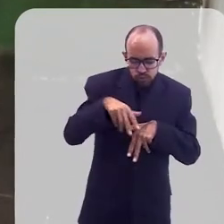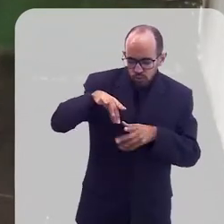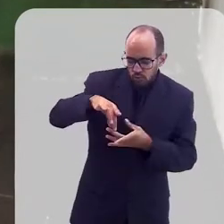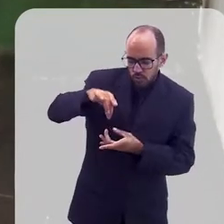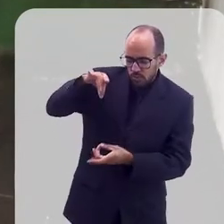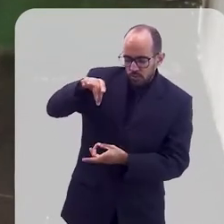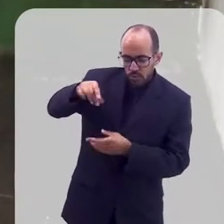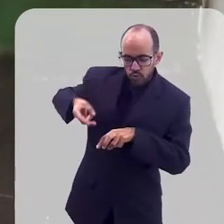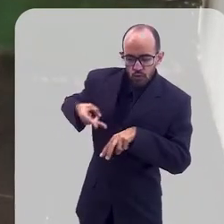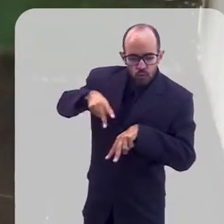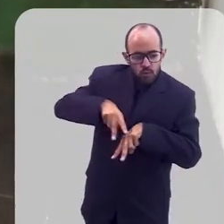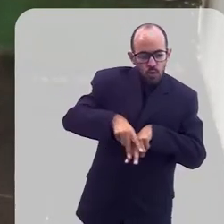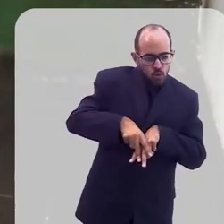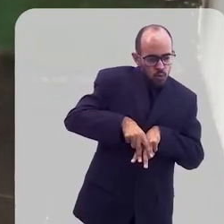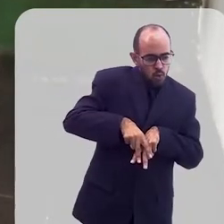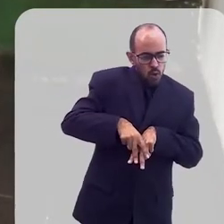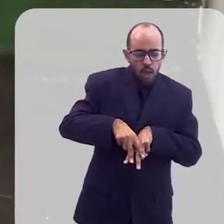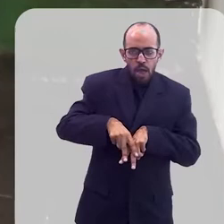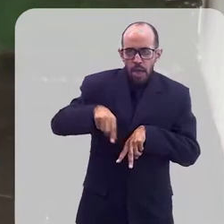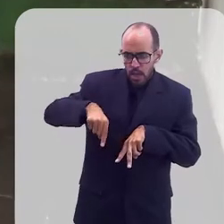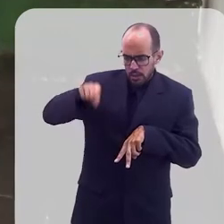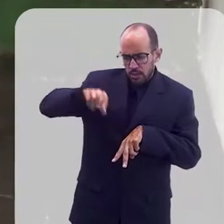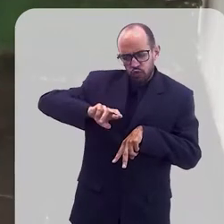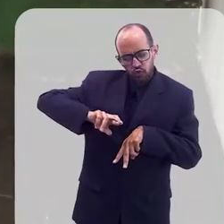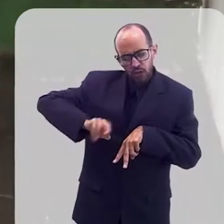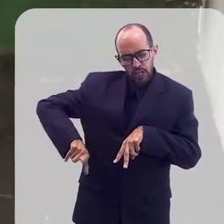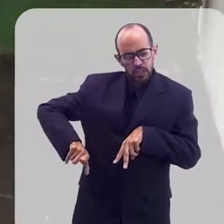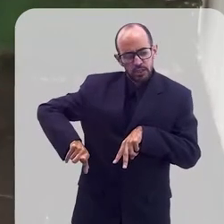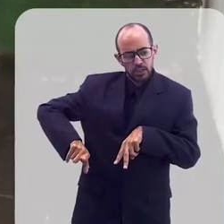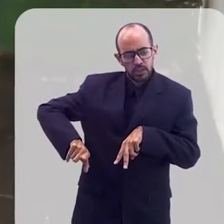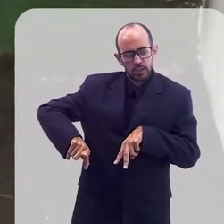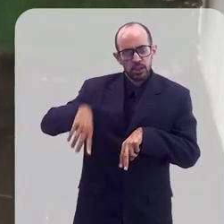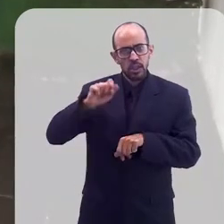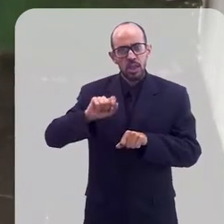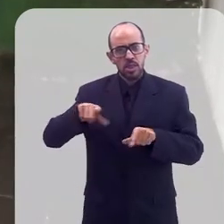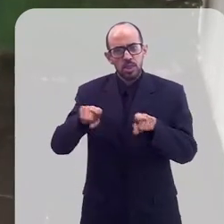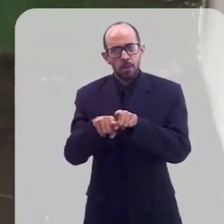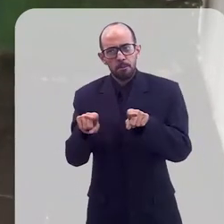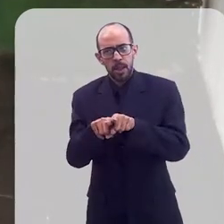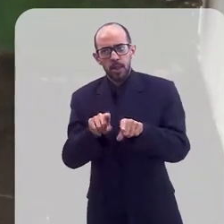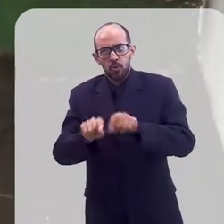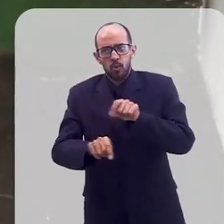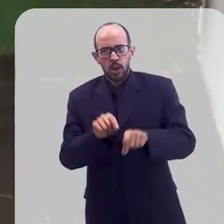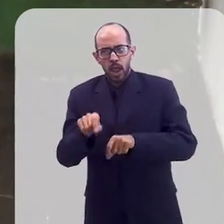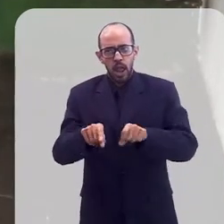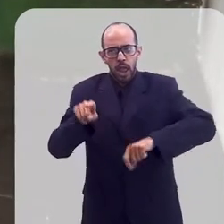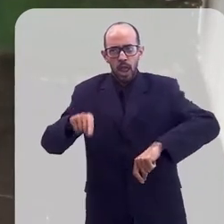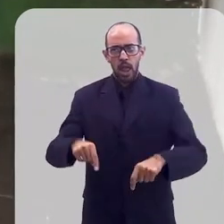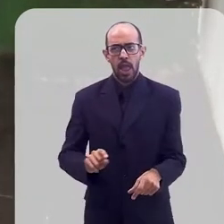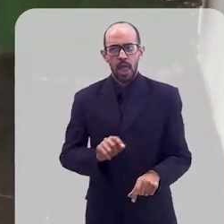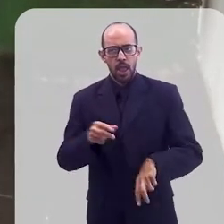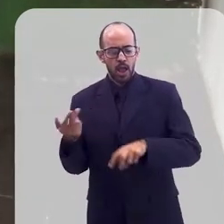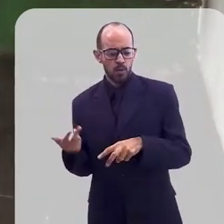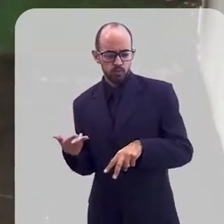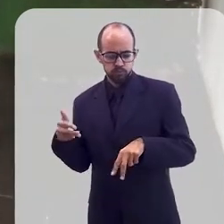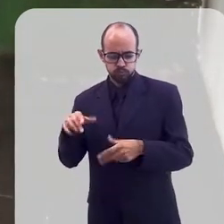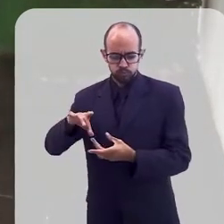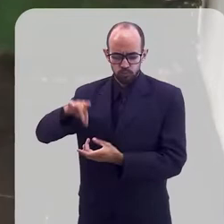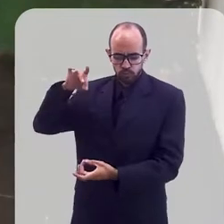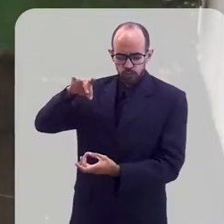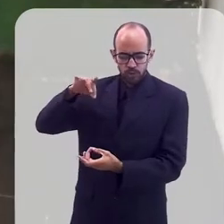diferente, as entidades são diferentes, são entidades que falam,